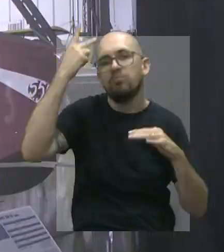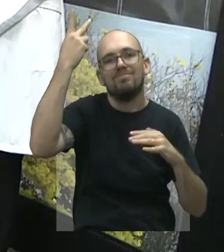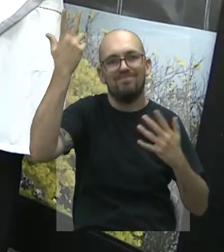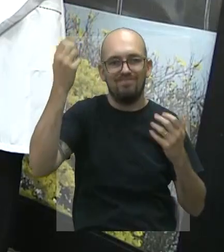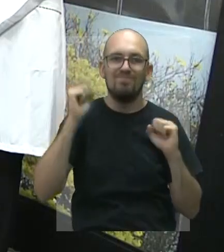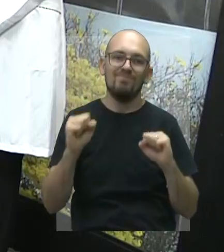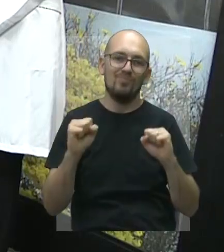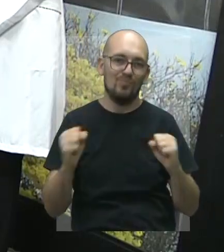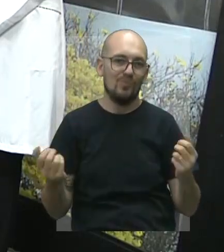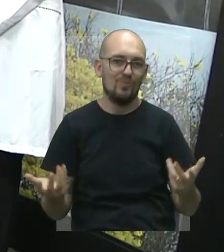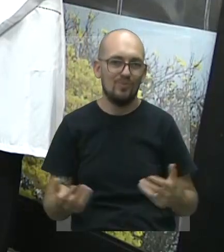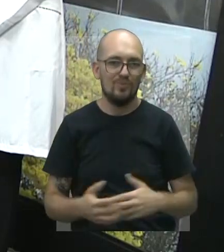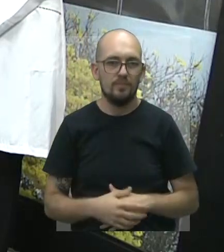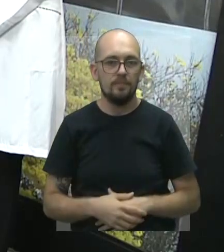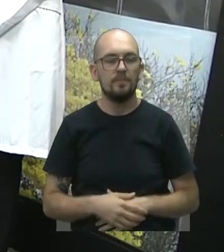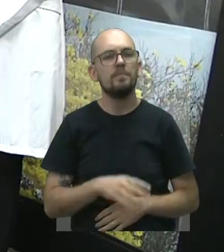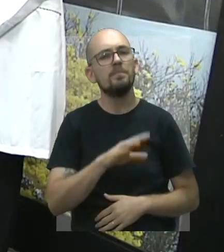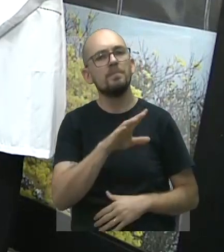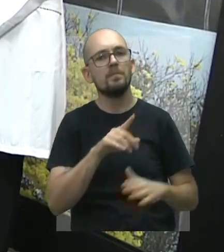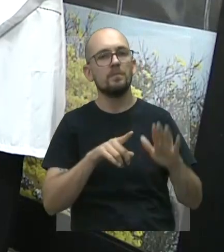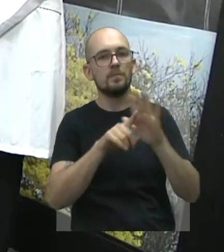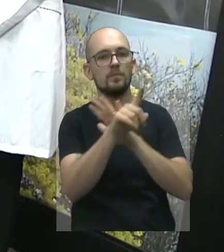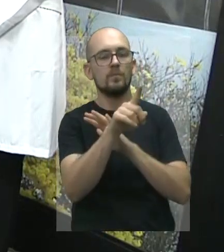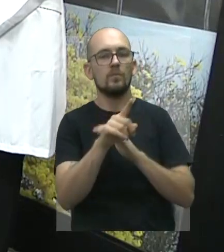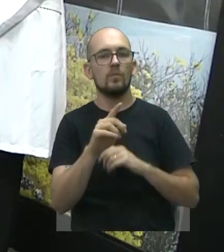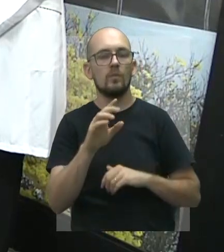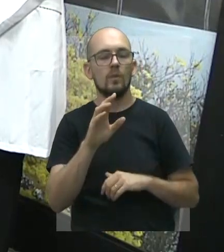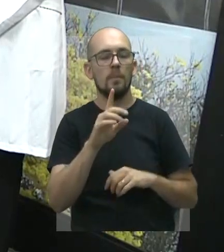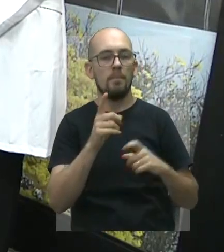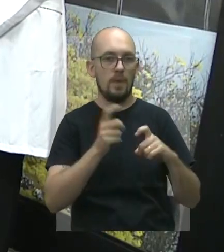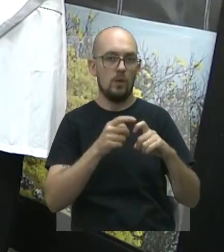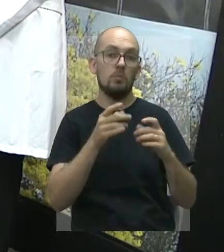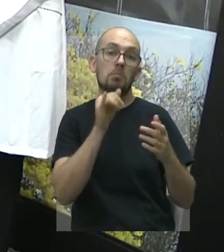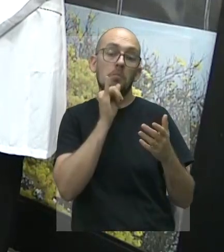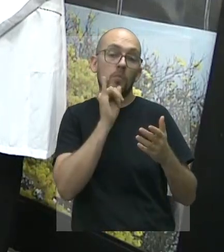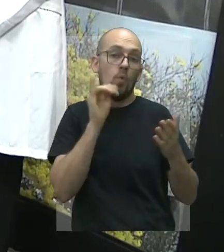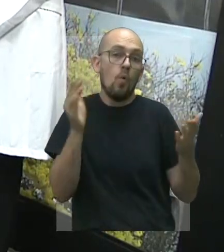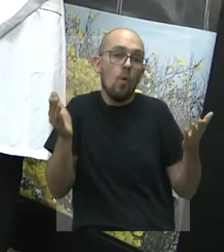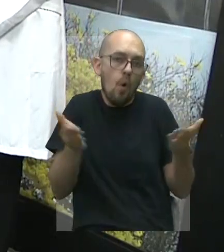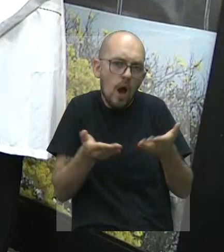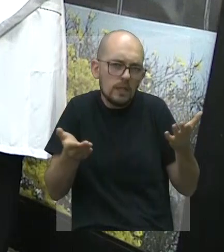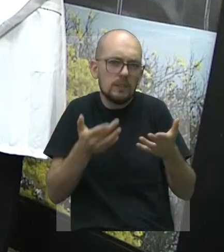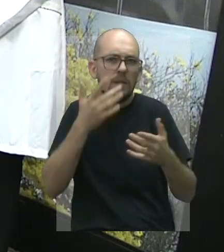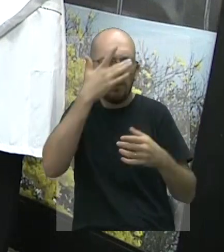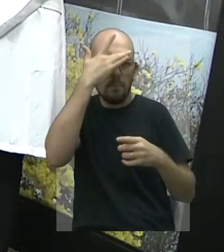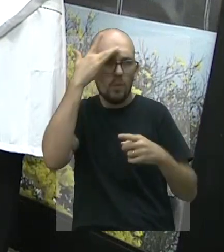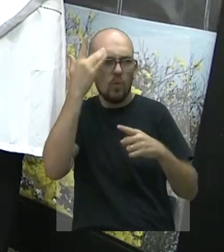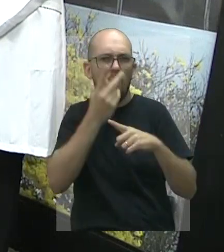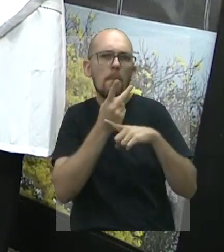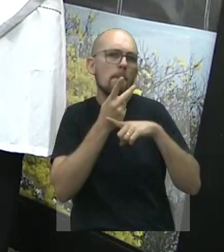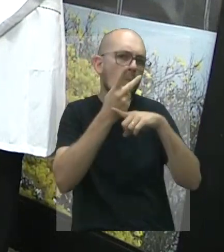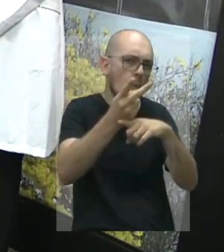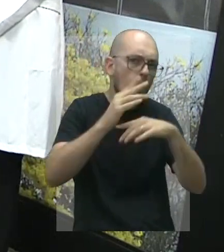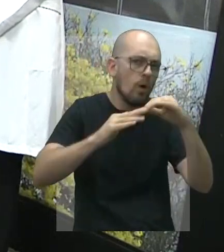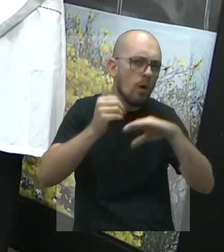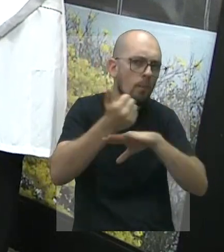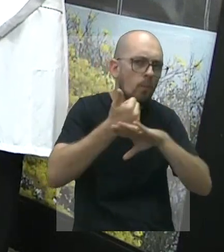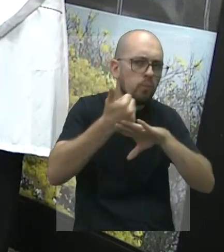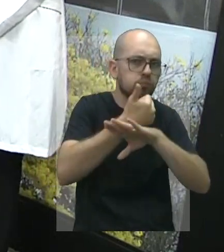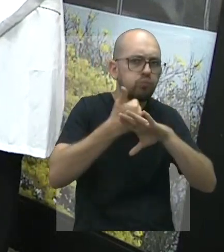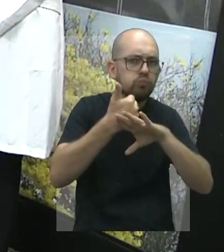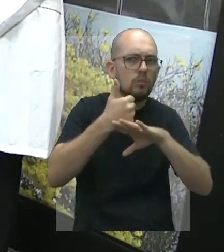Bom, doutora, e a percepção que a gente tem hoje as pessoas, elas procuram ajuda profissional, elas têm